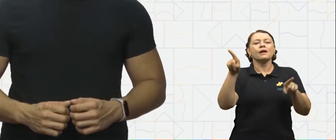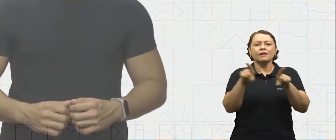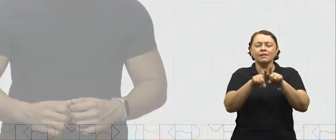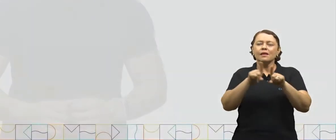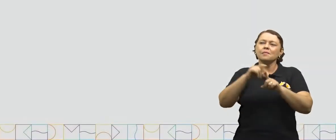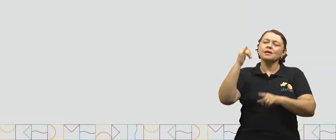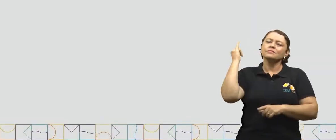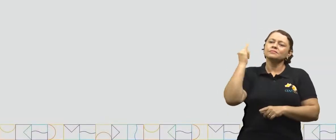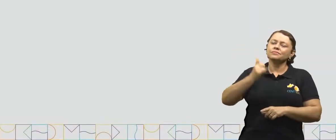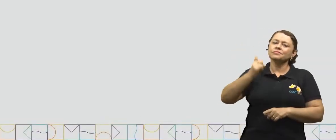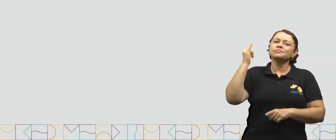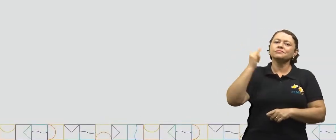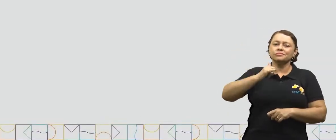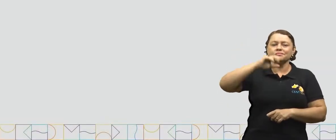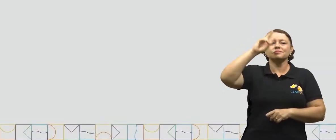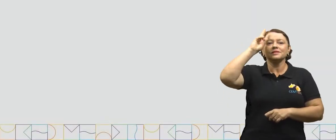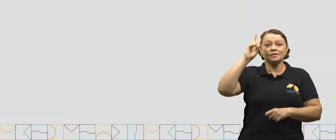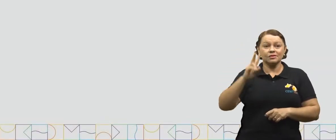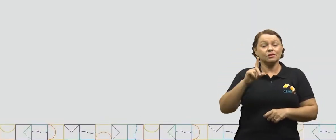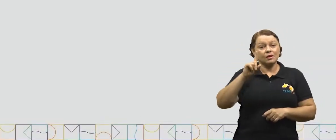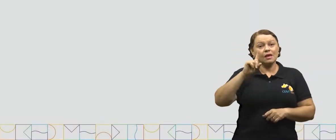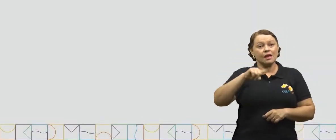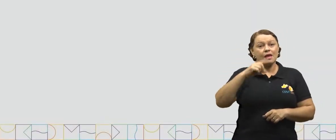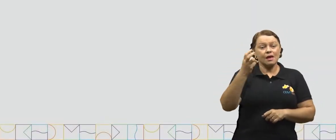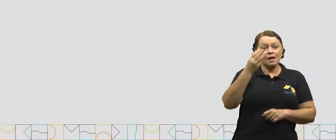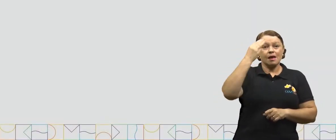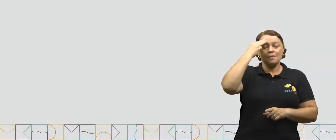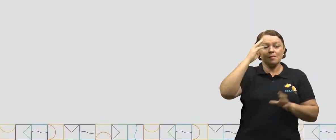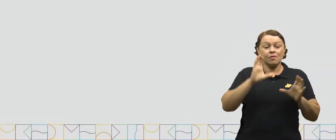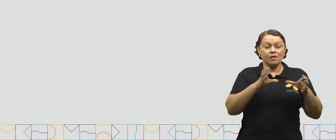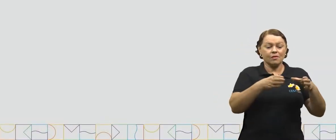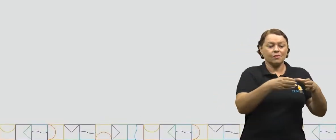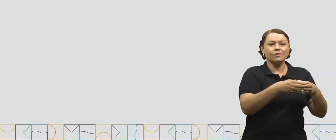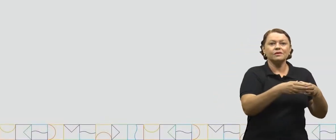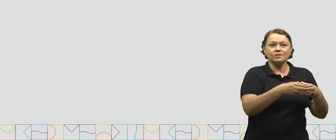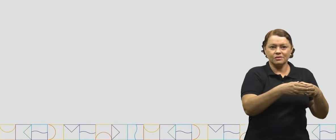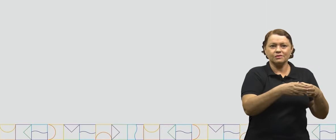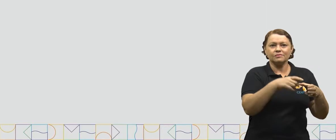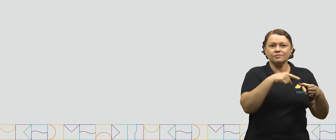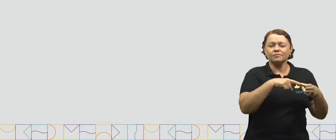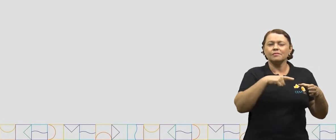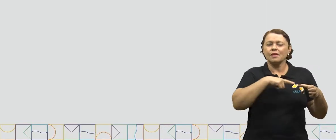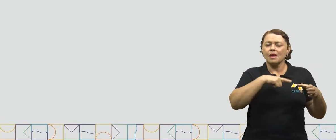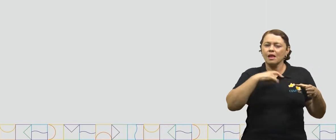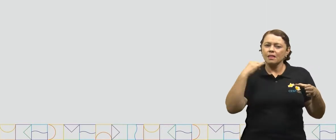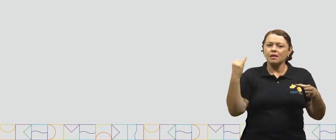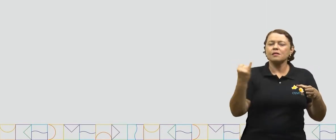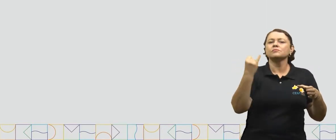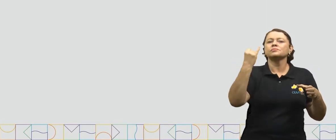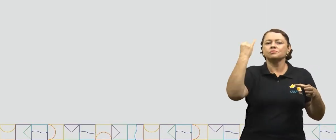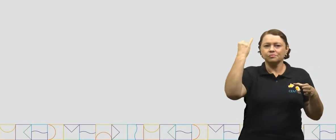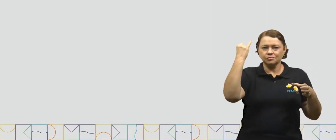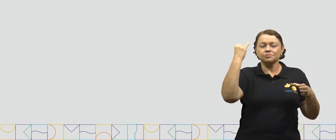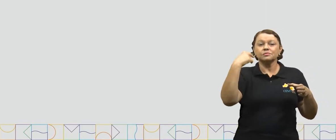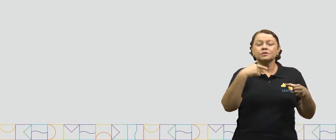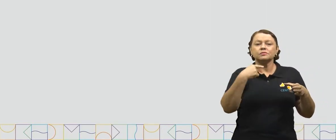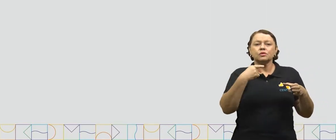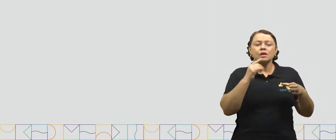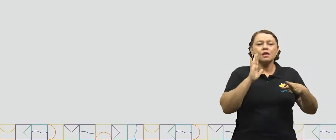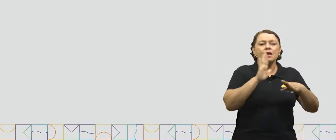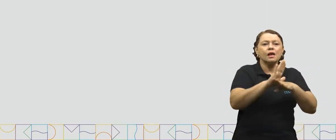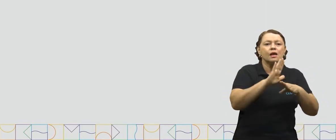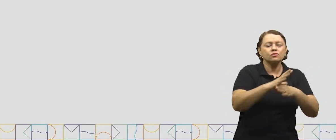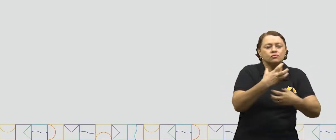essa história. Essa memória pode ser chamada de memória coletiva. Ela tem uma importante função, pois contribui